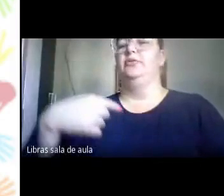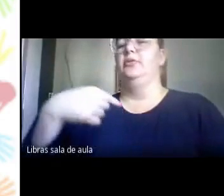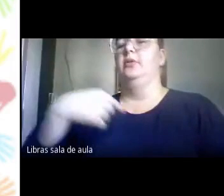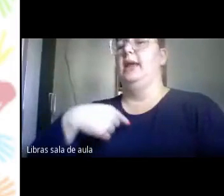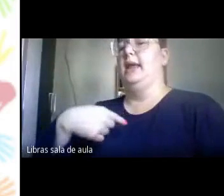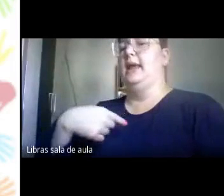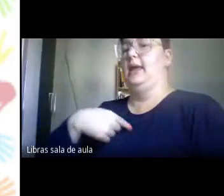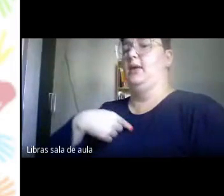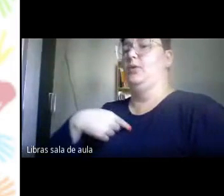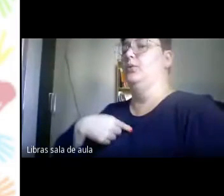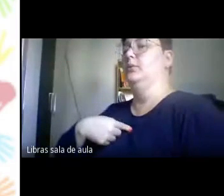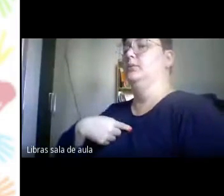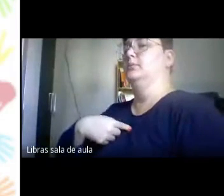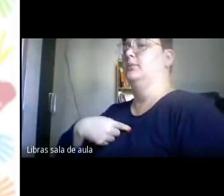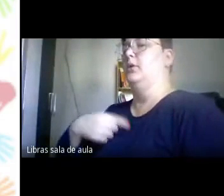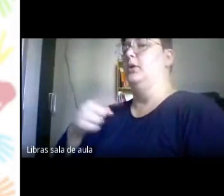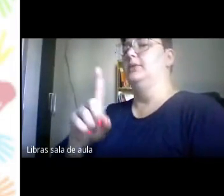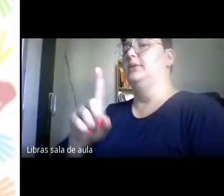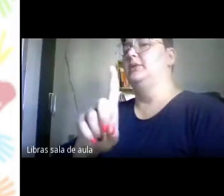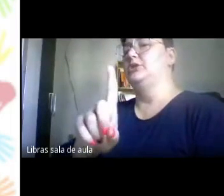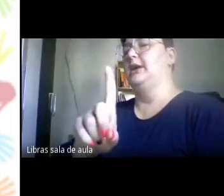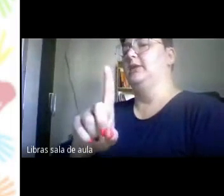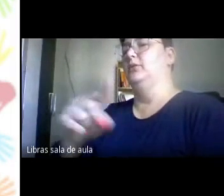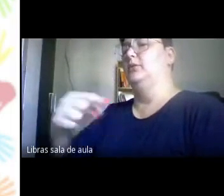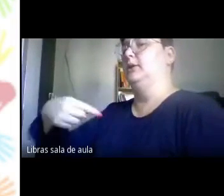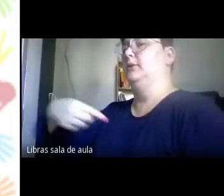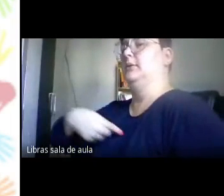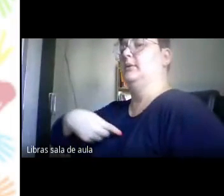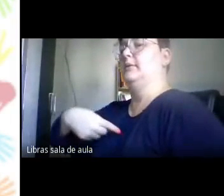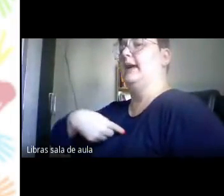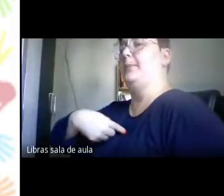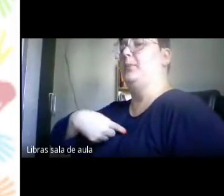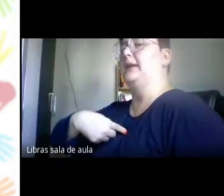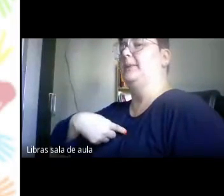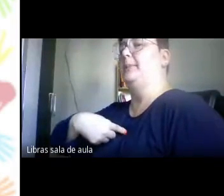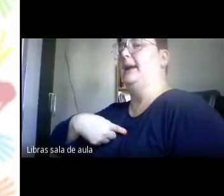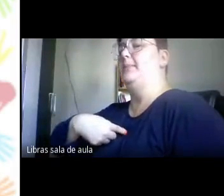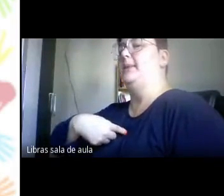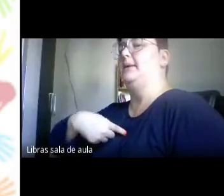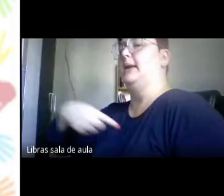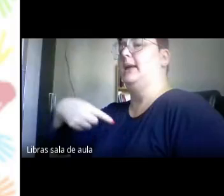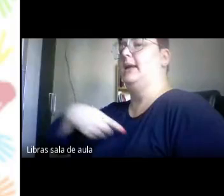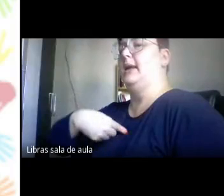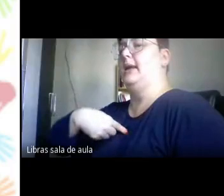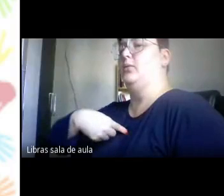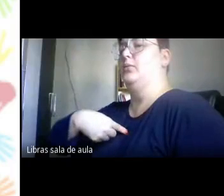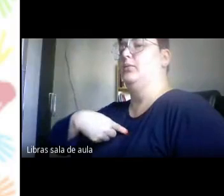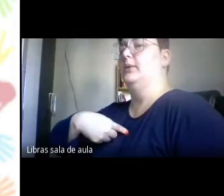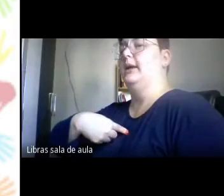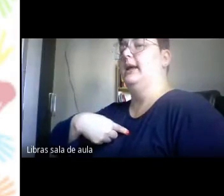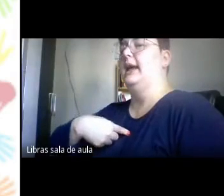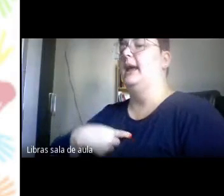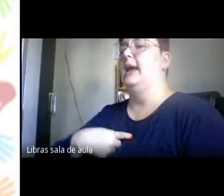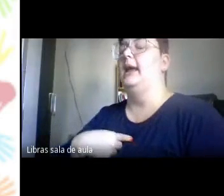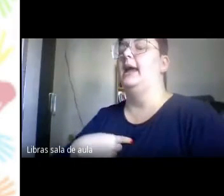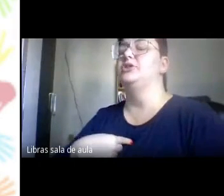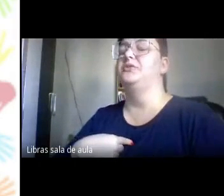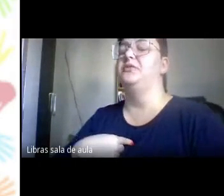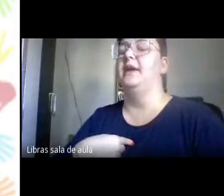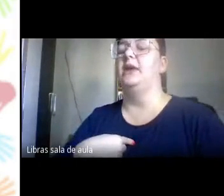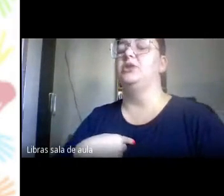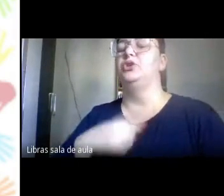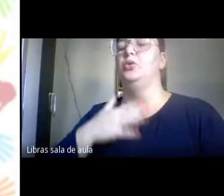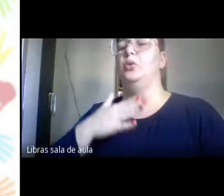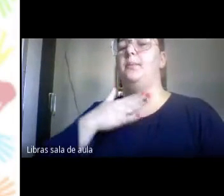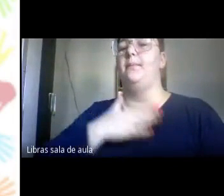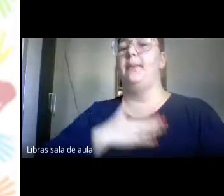Então, vamos lá de novo. Eu, ó, o dedo indicador vai apontar para mim. Eu.